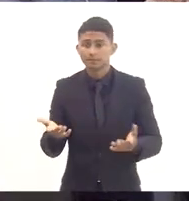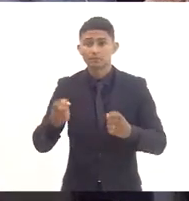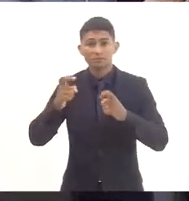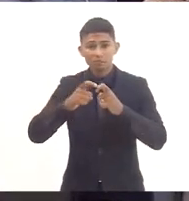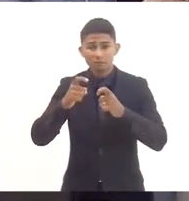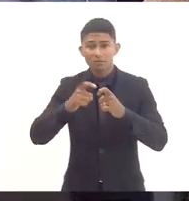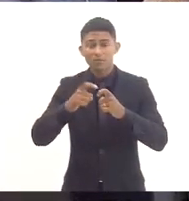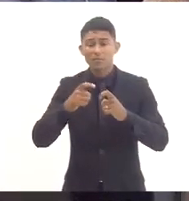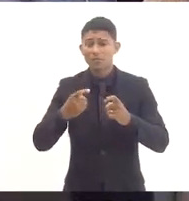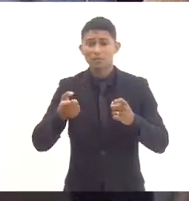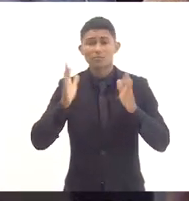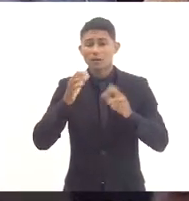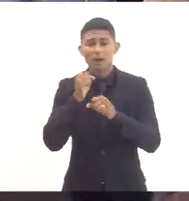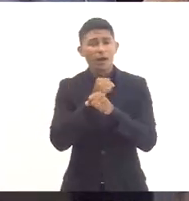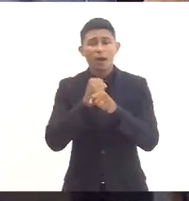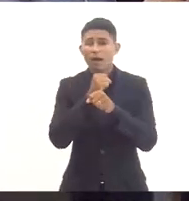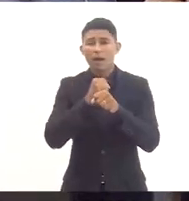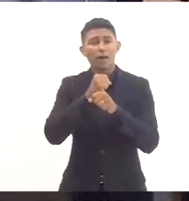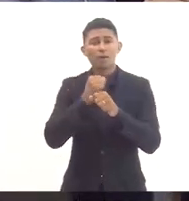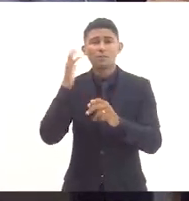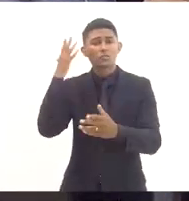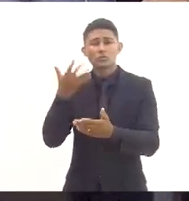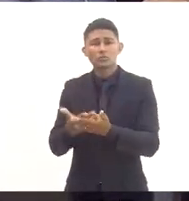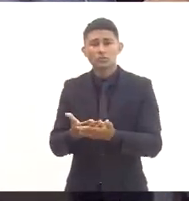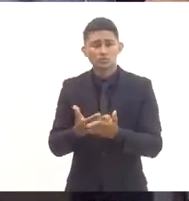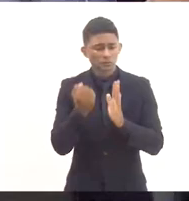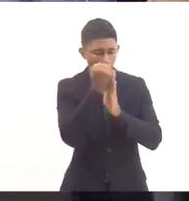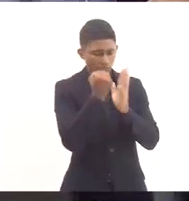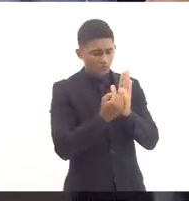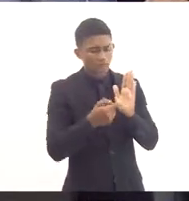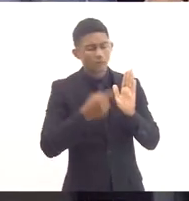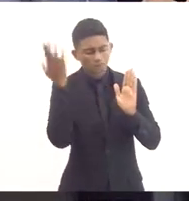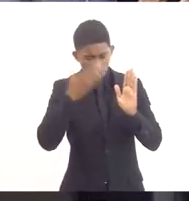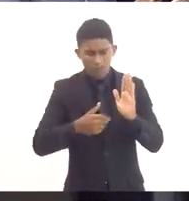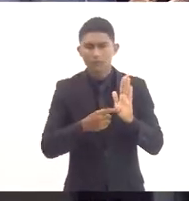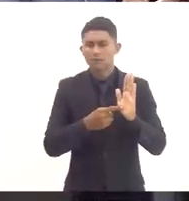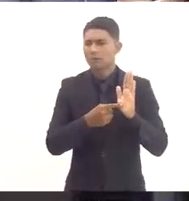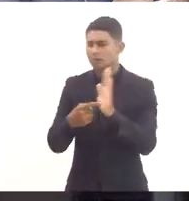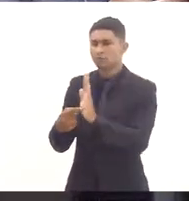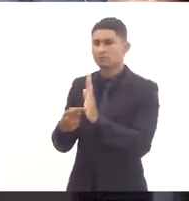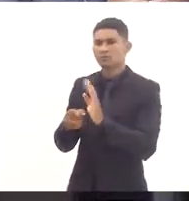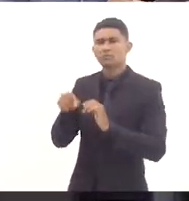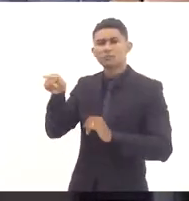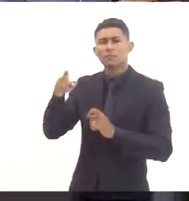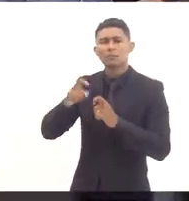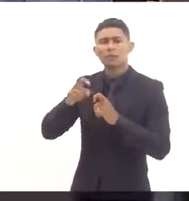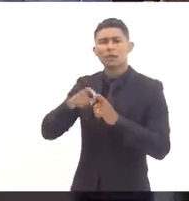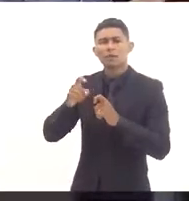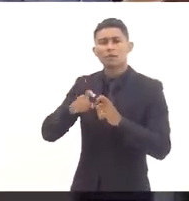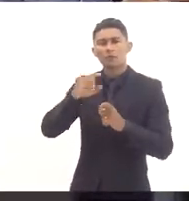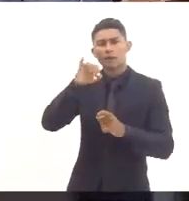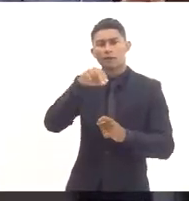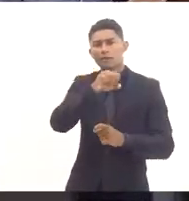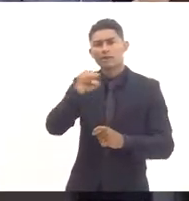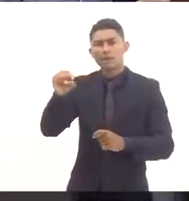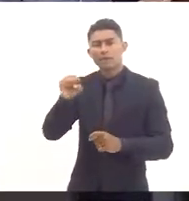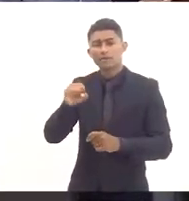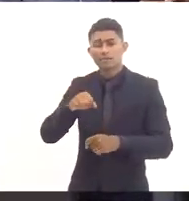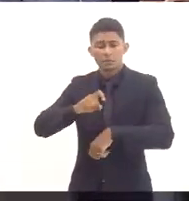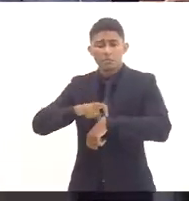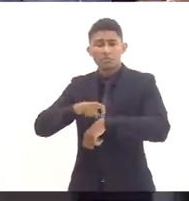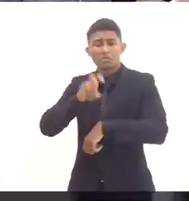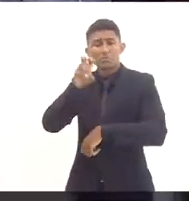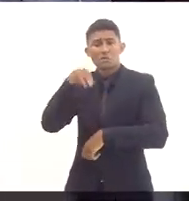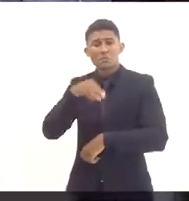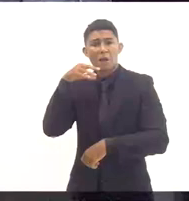vida inteira não tem valor somente aquele médico que passa cinco minutos dentro do consultório